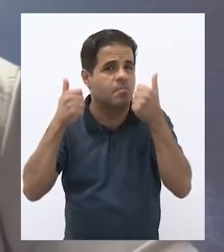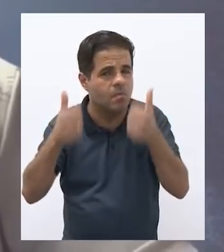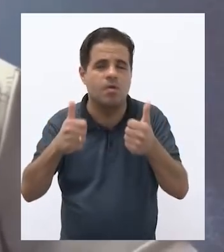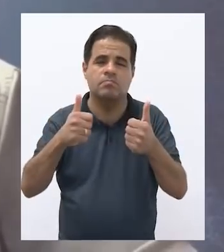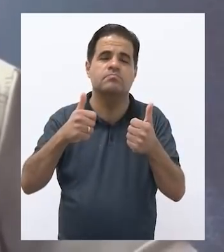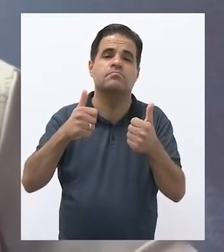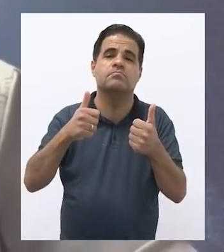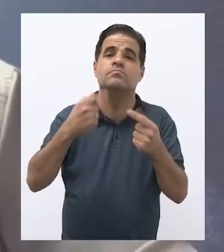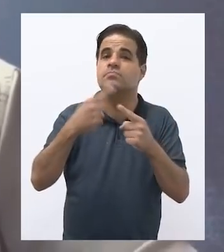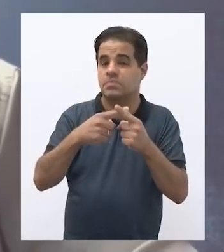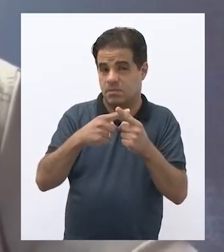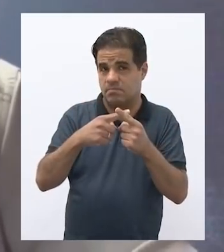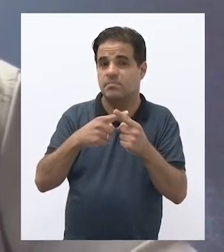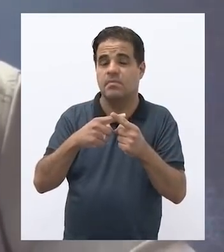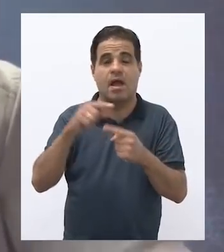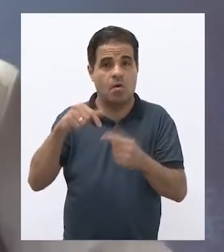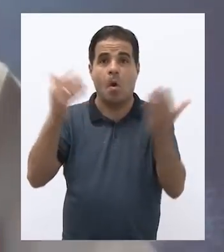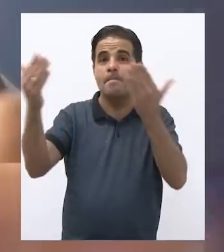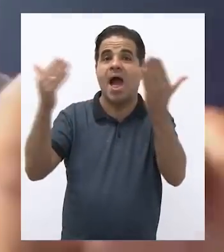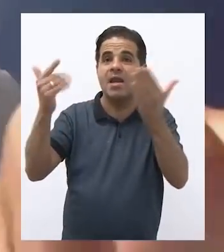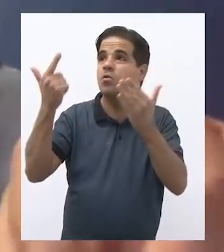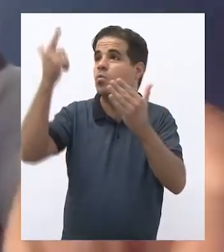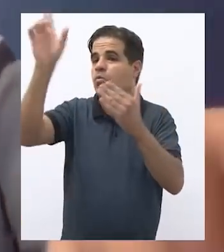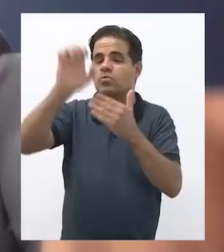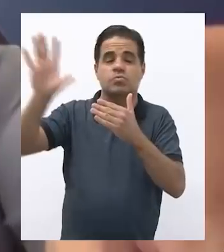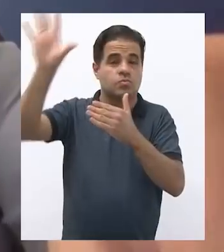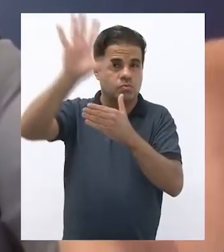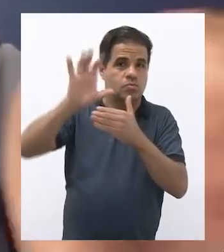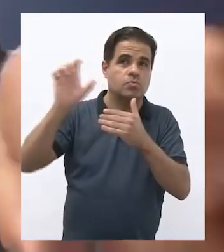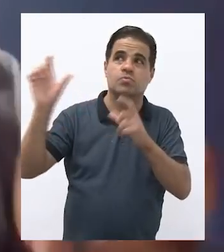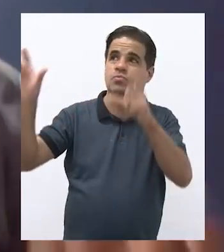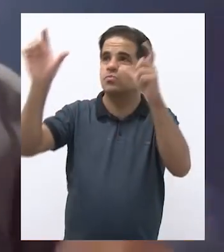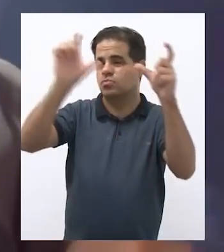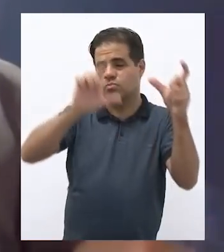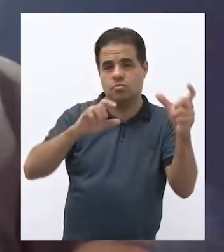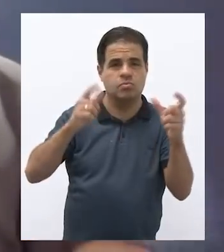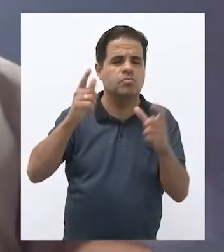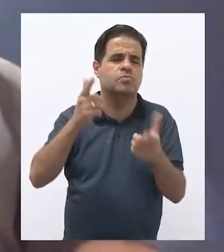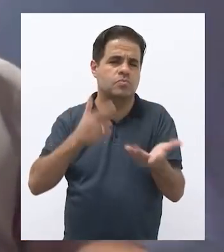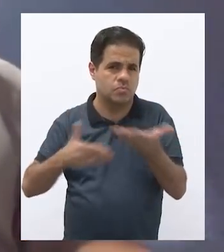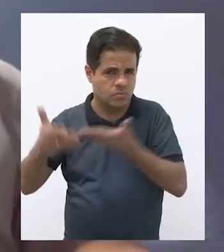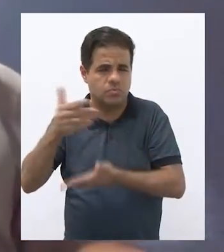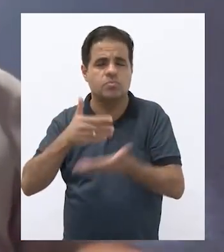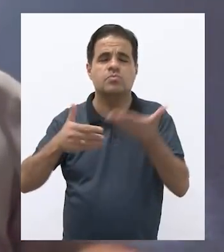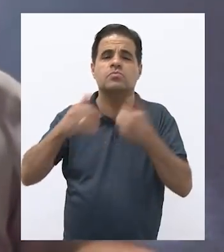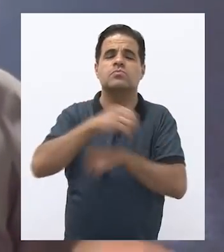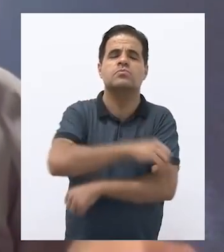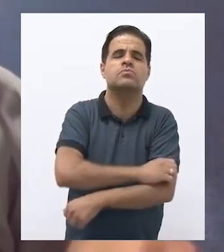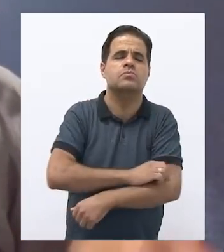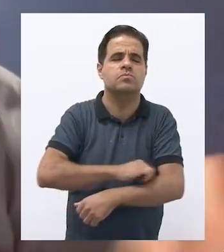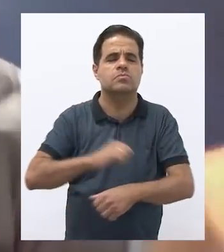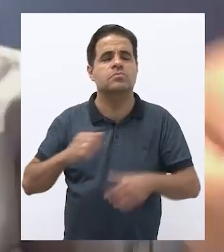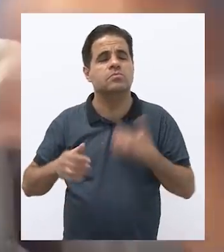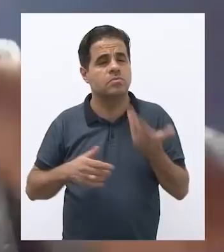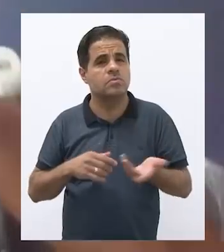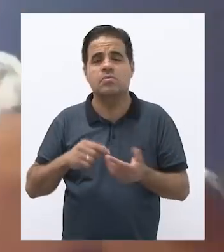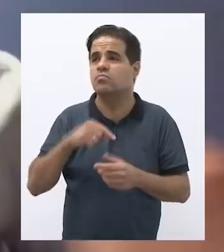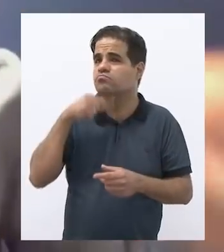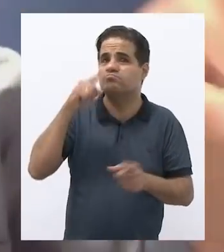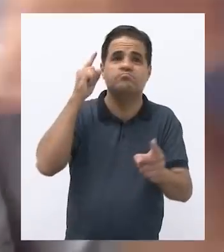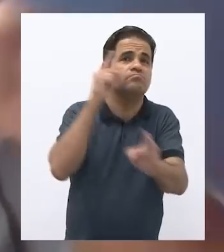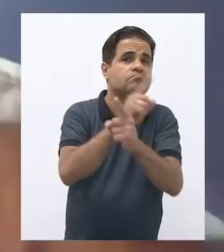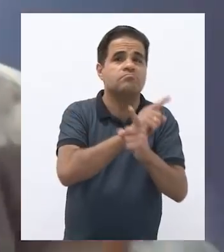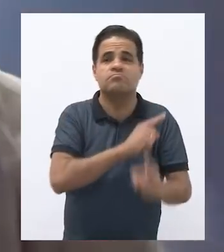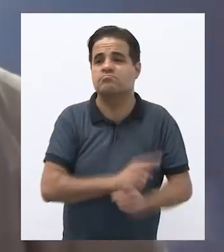Porque, bem ou mal, num deslocamento pequeno, relativamente pequeno, falando, a gente ainda encontra